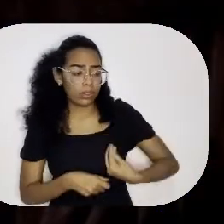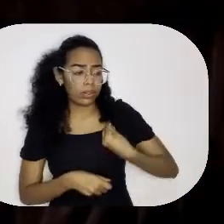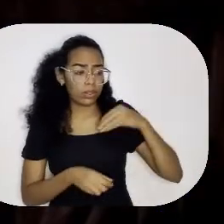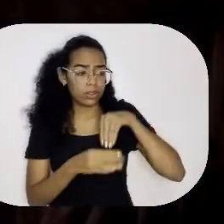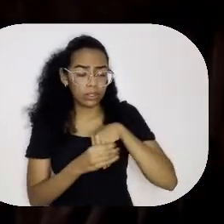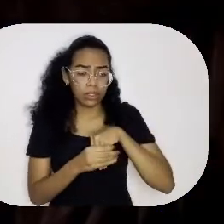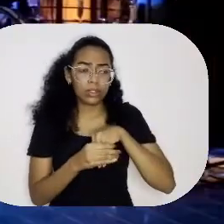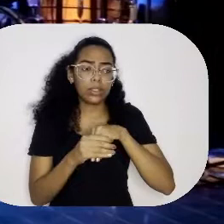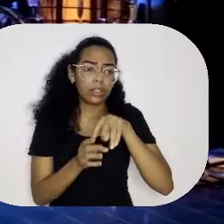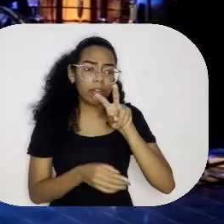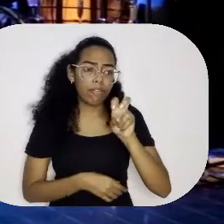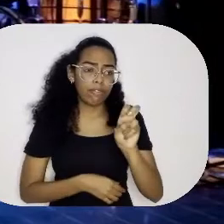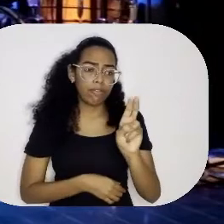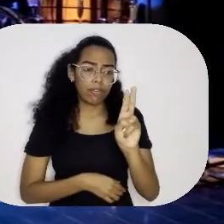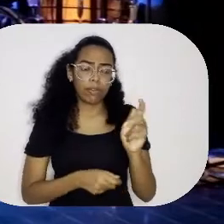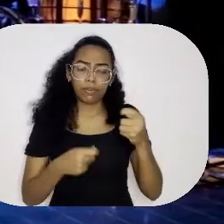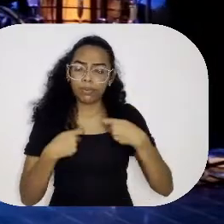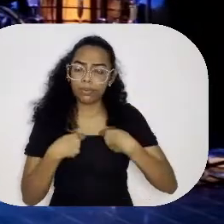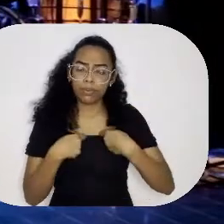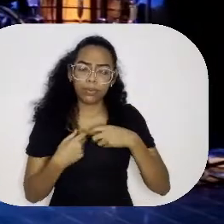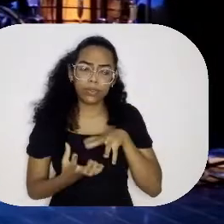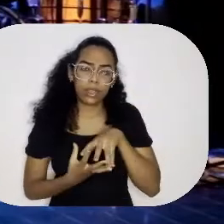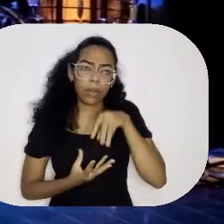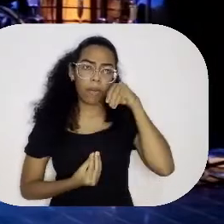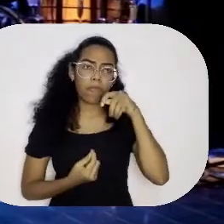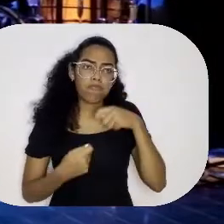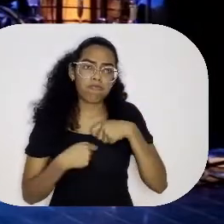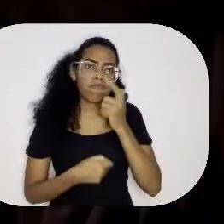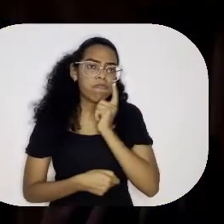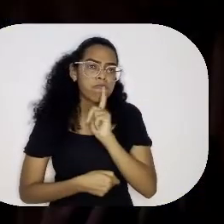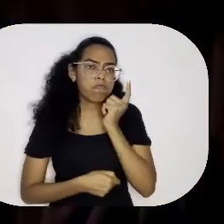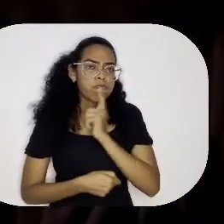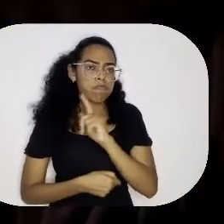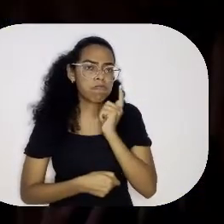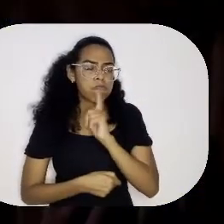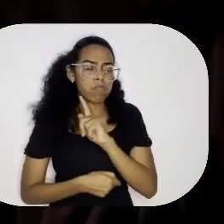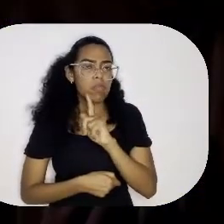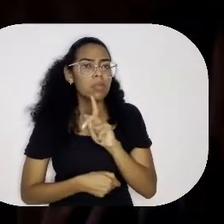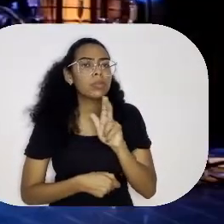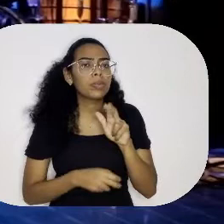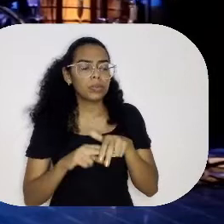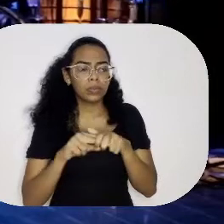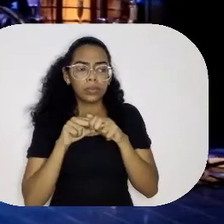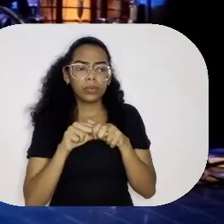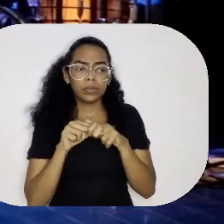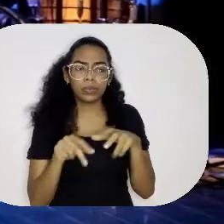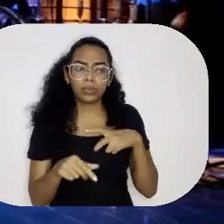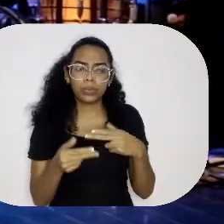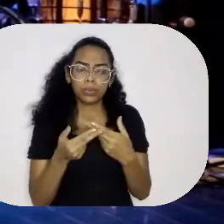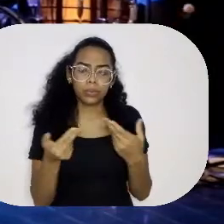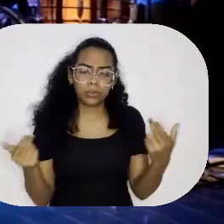um arranha-céu e viver sobre o véu que balança e acalma esta